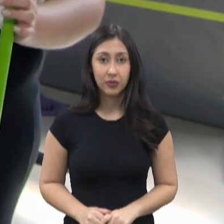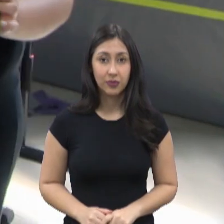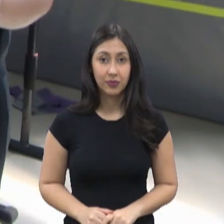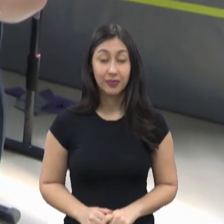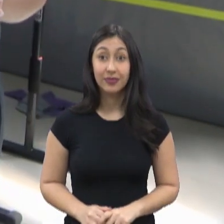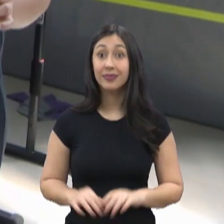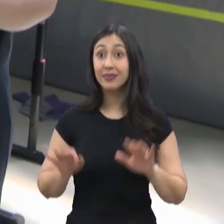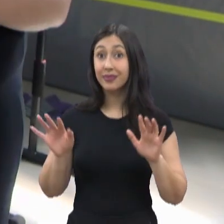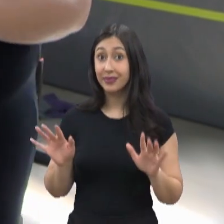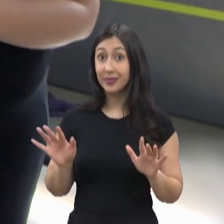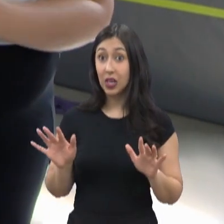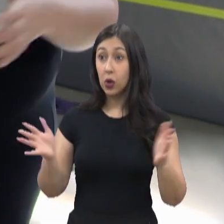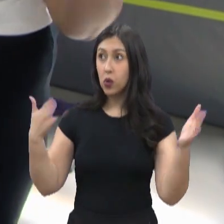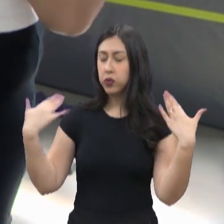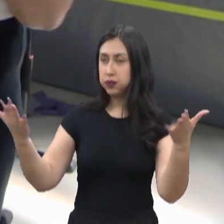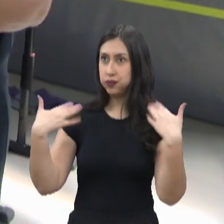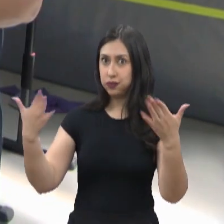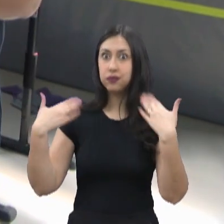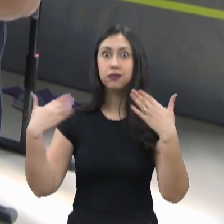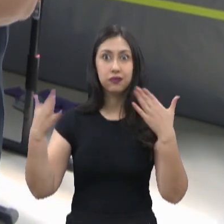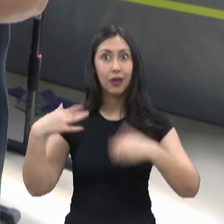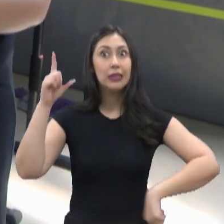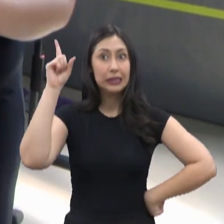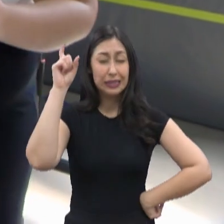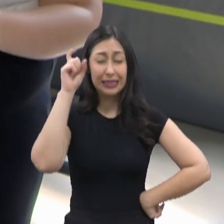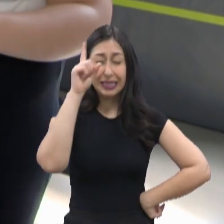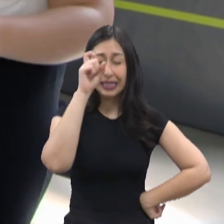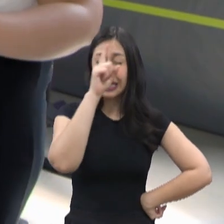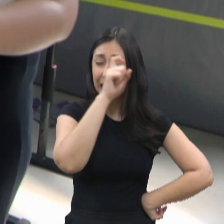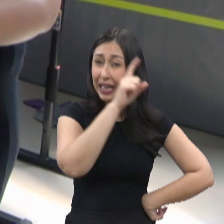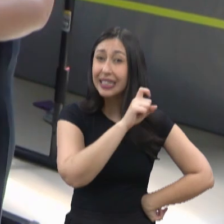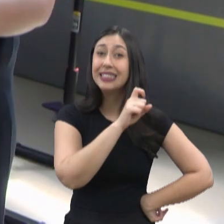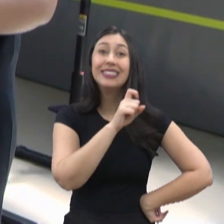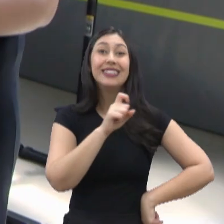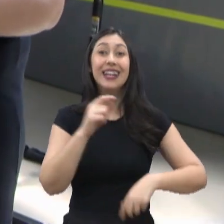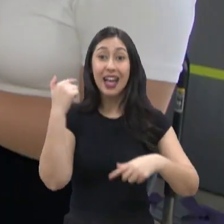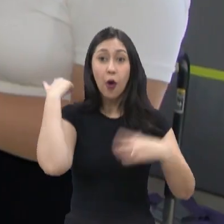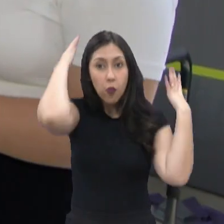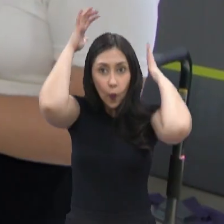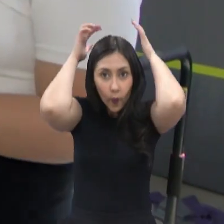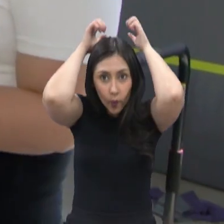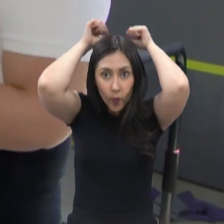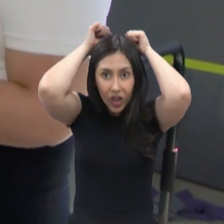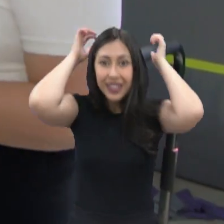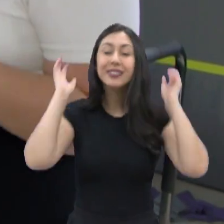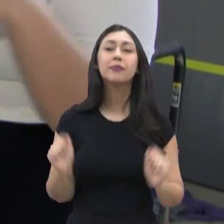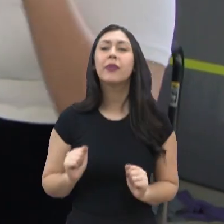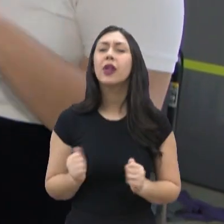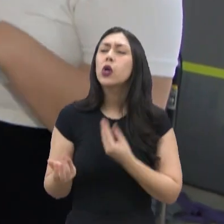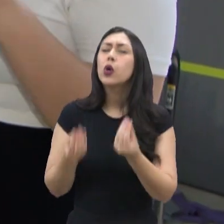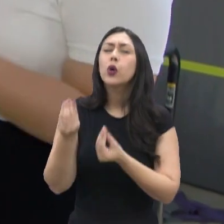Gente, olha só, calor tá pegando, entendeu? Tá sendo difícil pra mim. Até prendi aqui o cabelo. Como é que você começou,